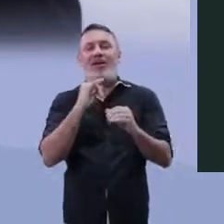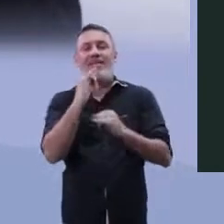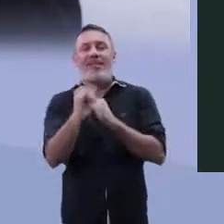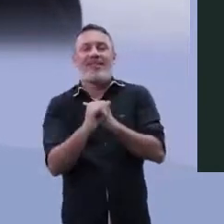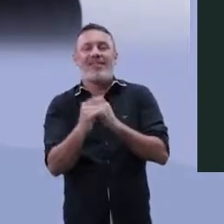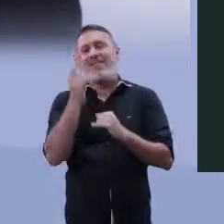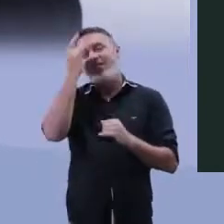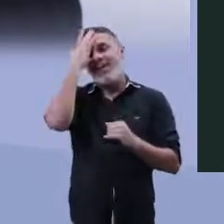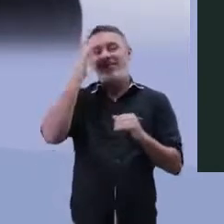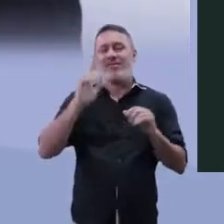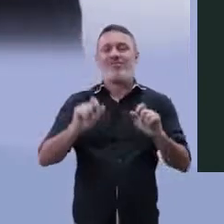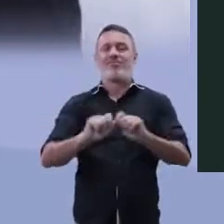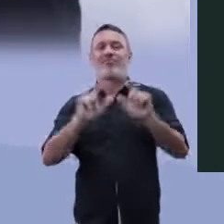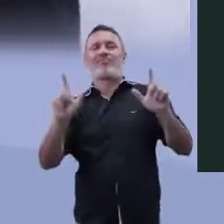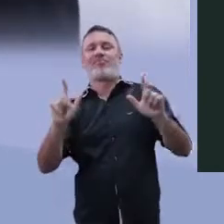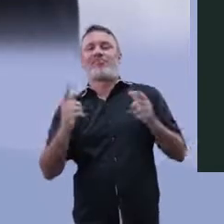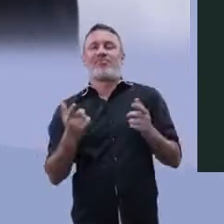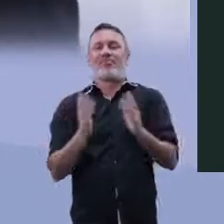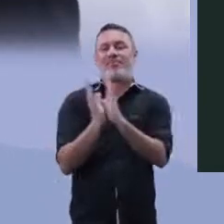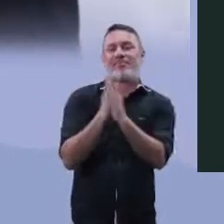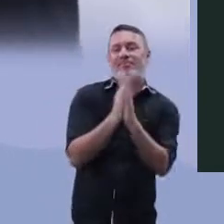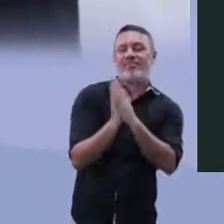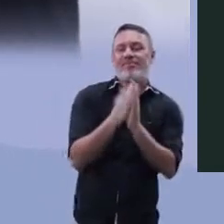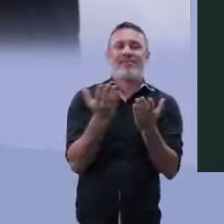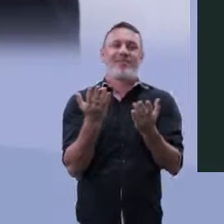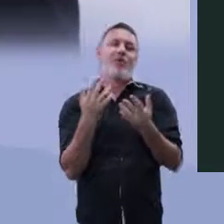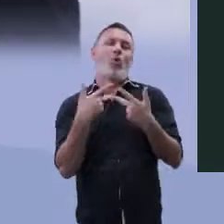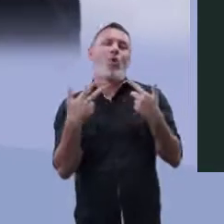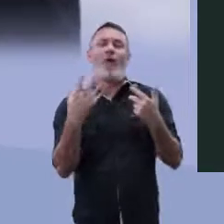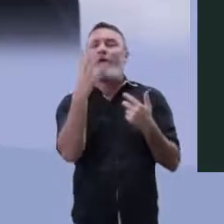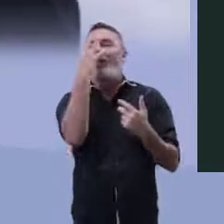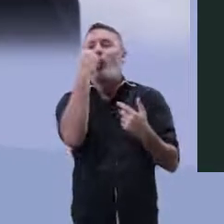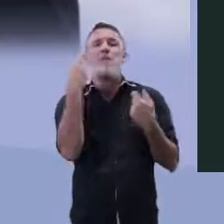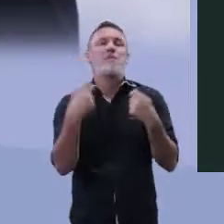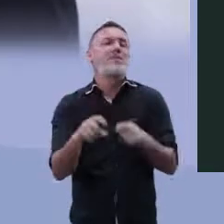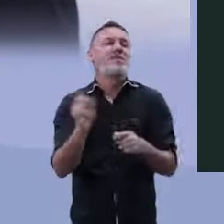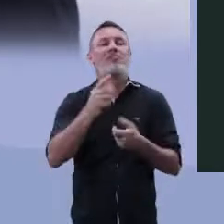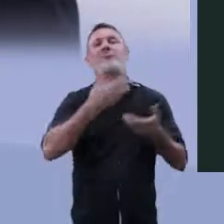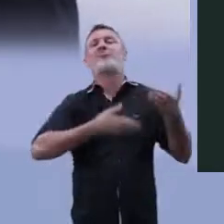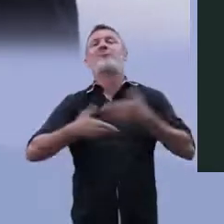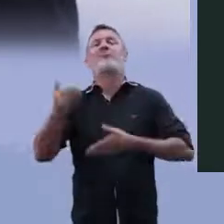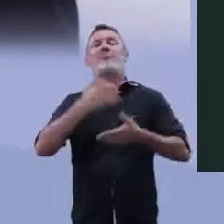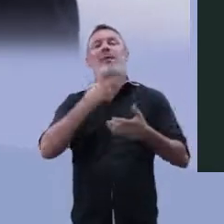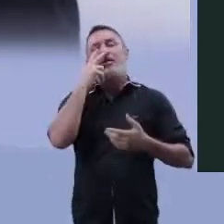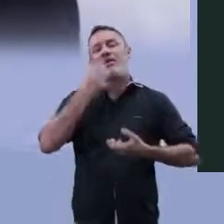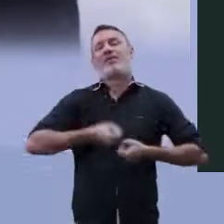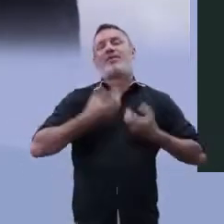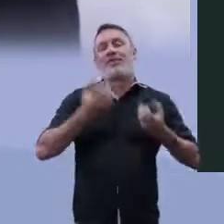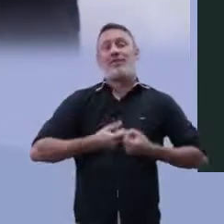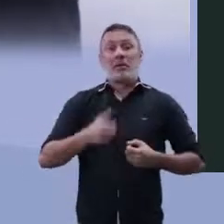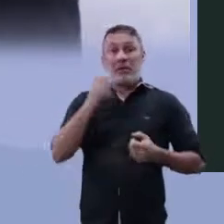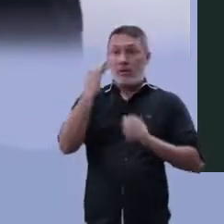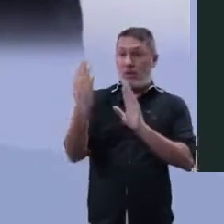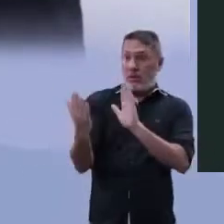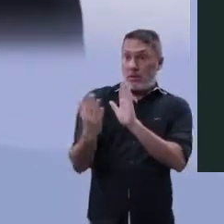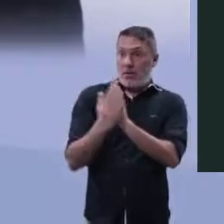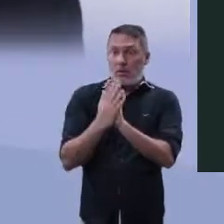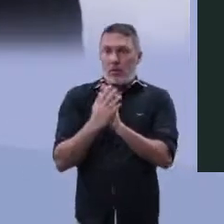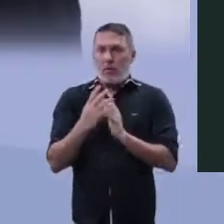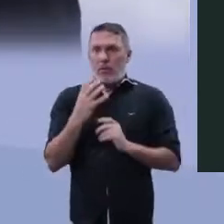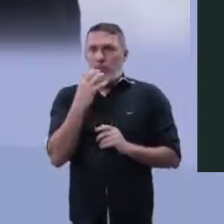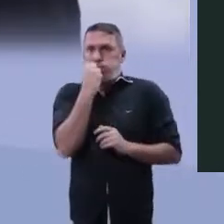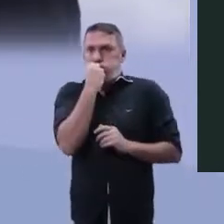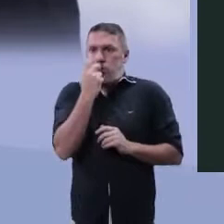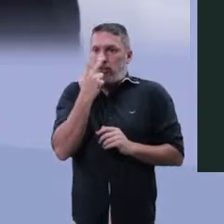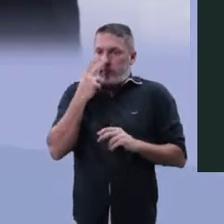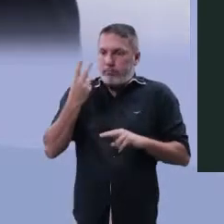vencer a timidez, porque afinal de contas, né, eu coloco lá um avatar, estou protegido pela tela do computador, né, não apareço fisicamente